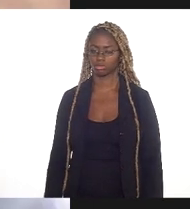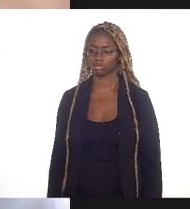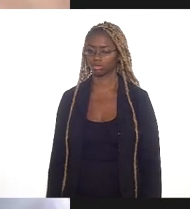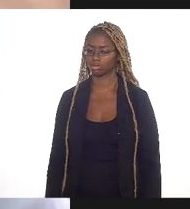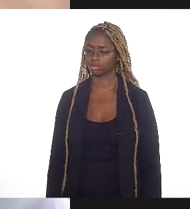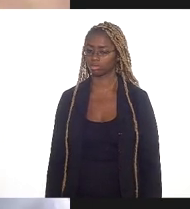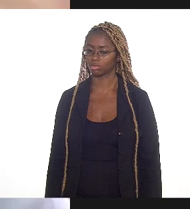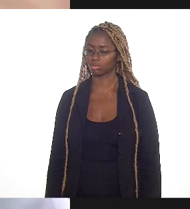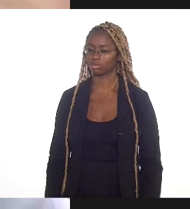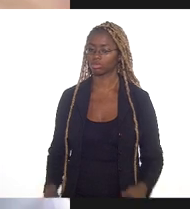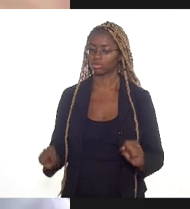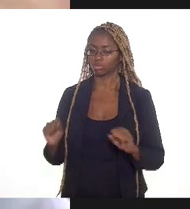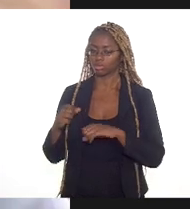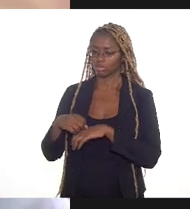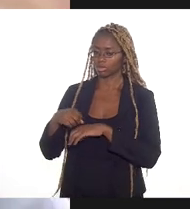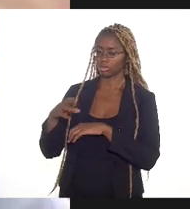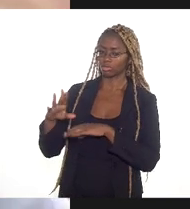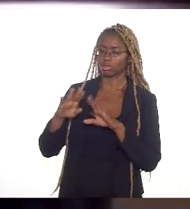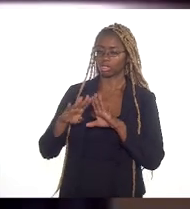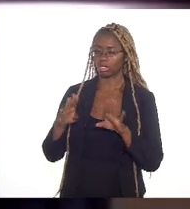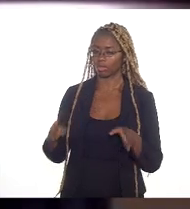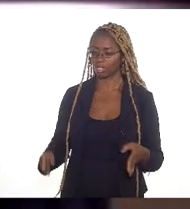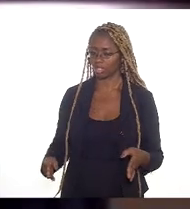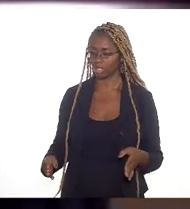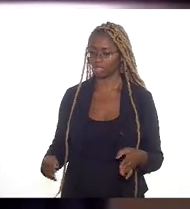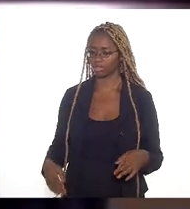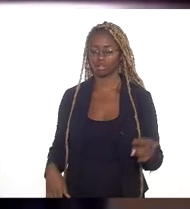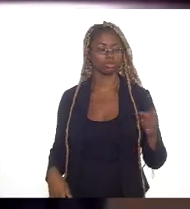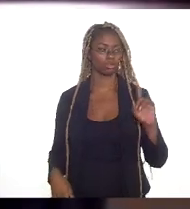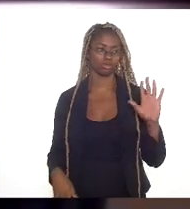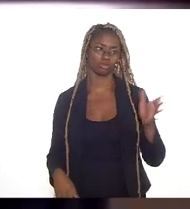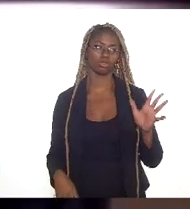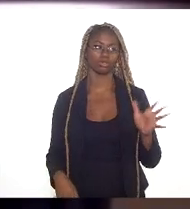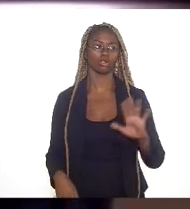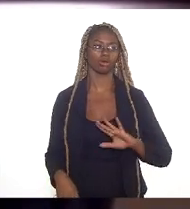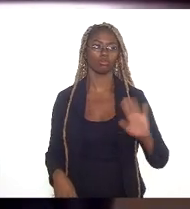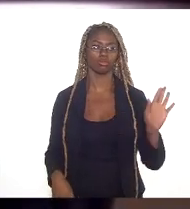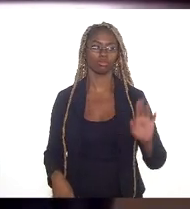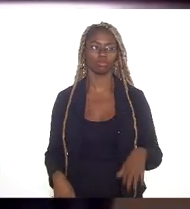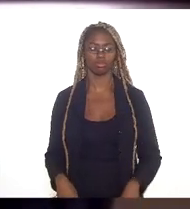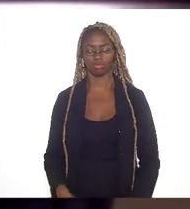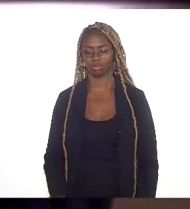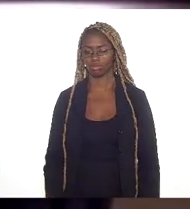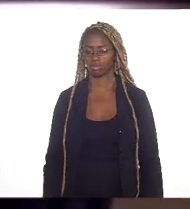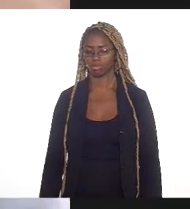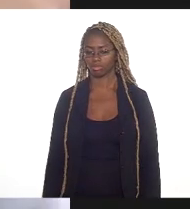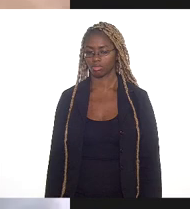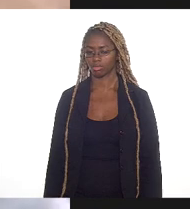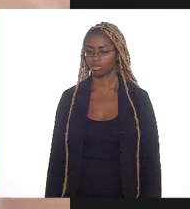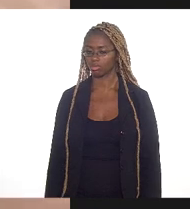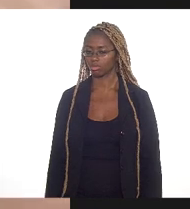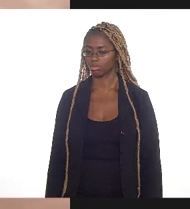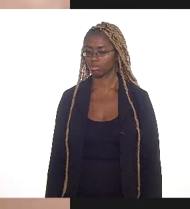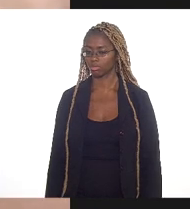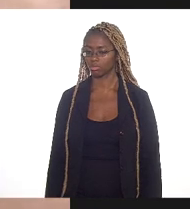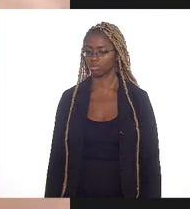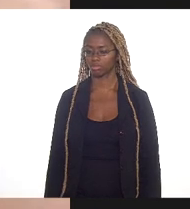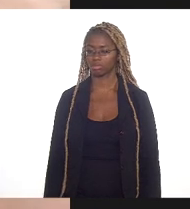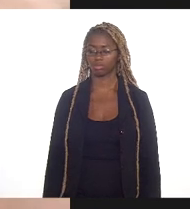Consigo encaminhar a votação pela bancada, presidente? Já foi, amigo. Ok,